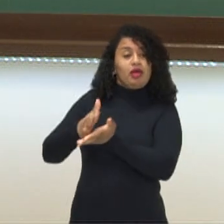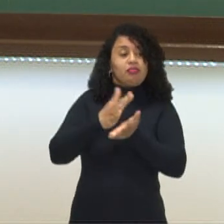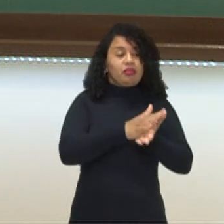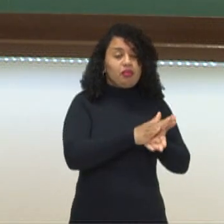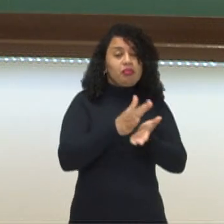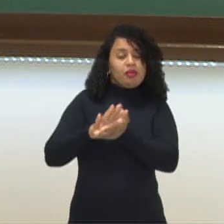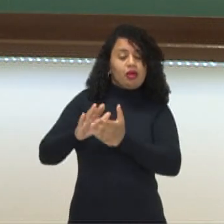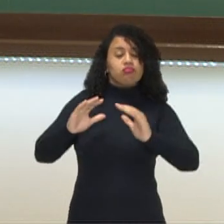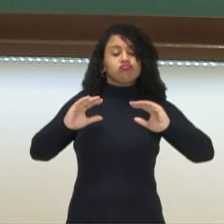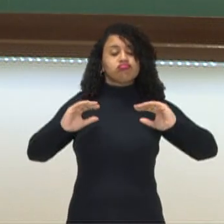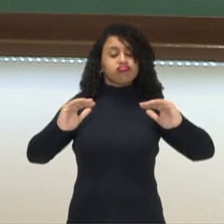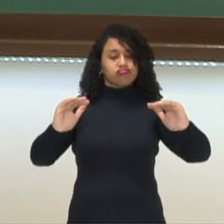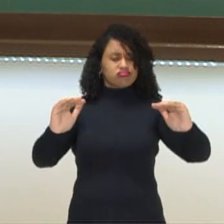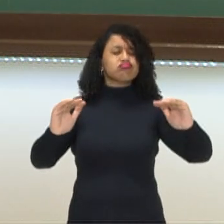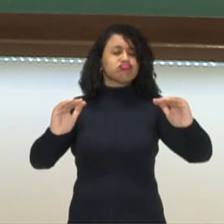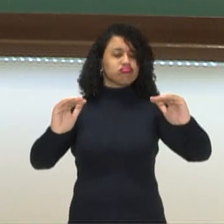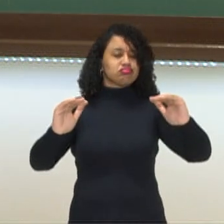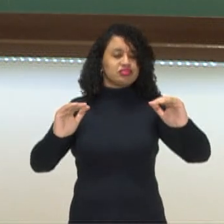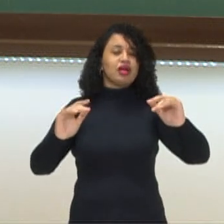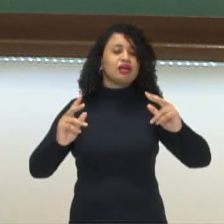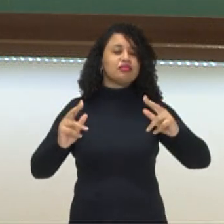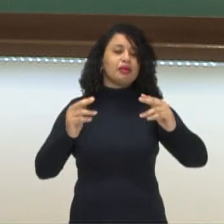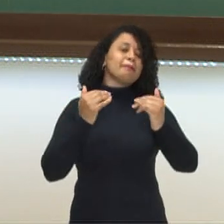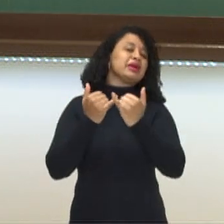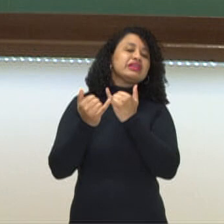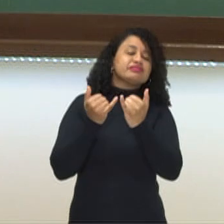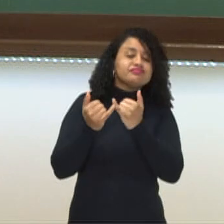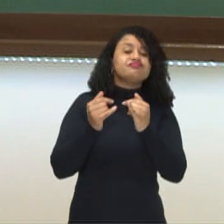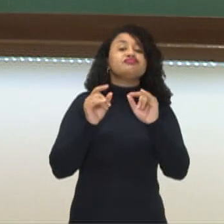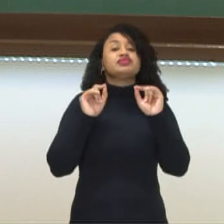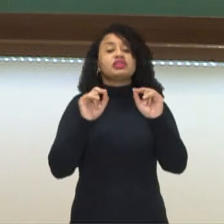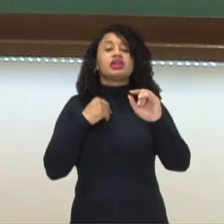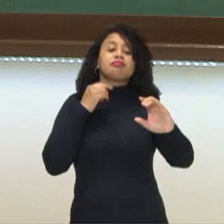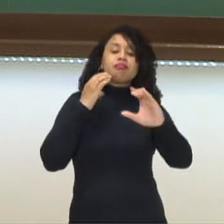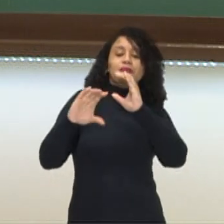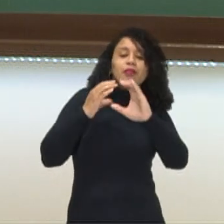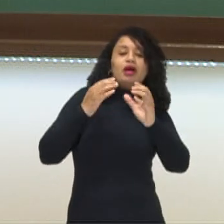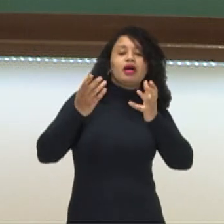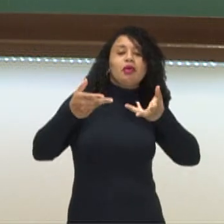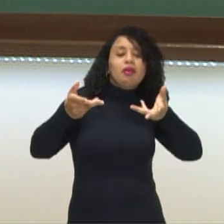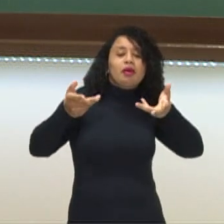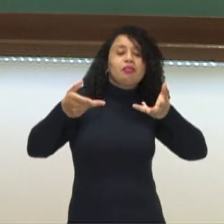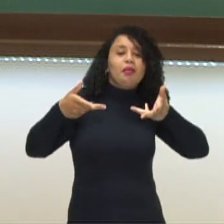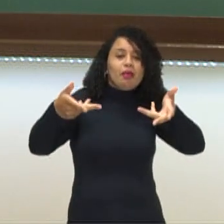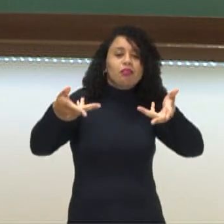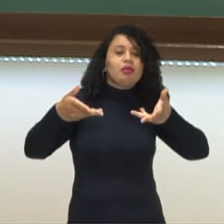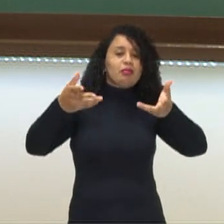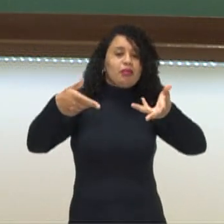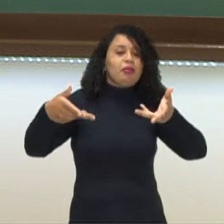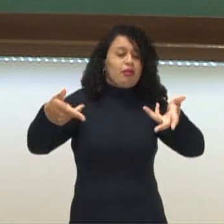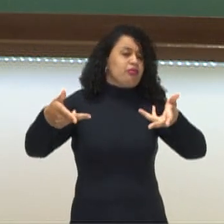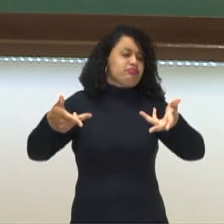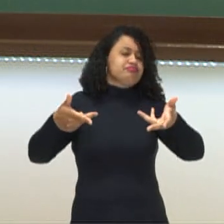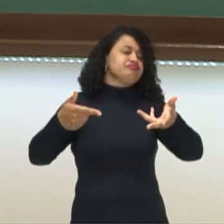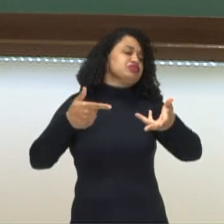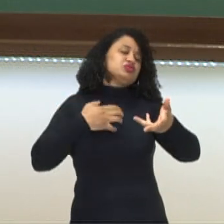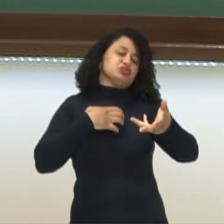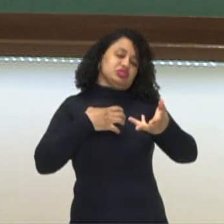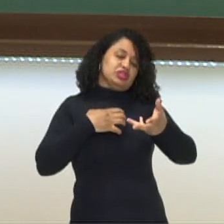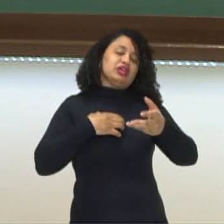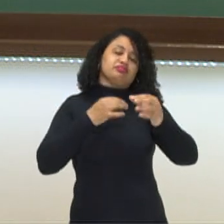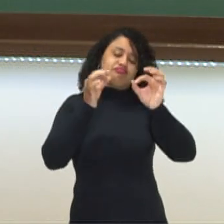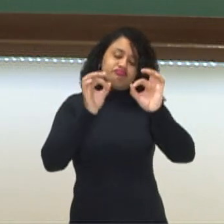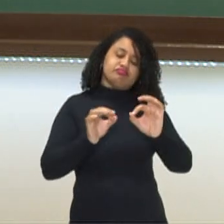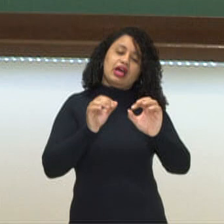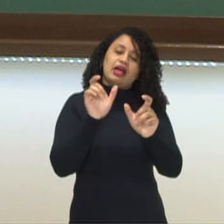aquele som, né? Mantendo aquele som legal e embolando, né? Fazendo a rima rápido, de forma melódica, né?